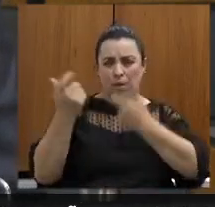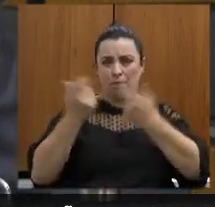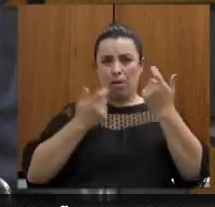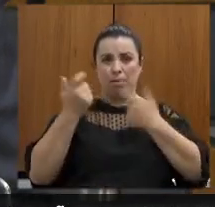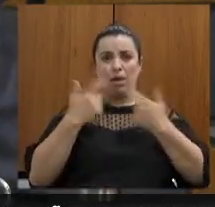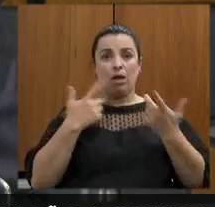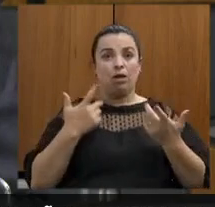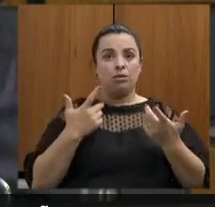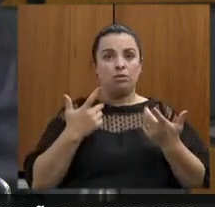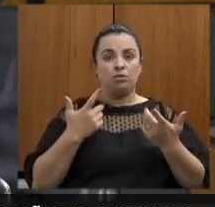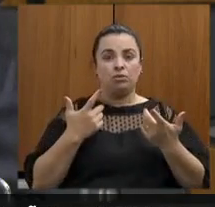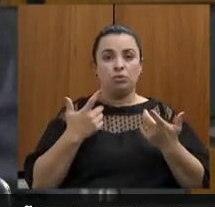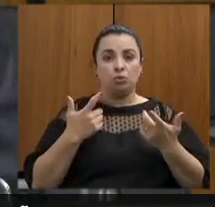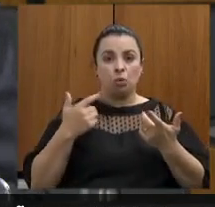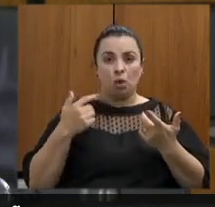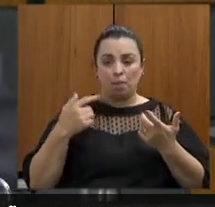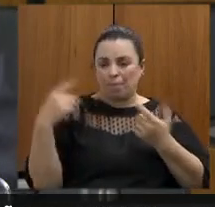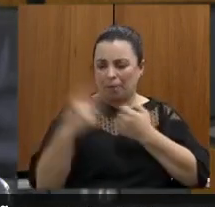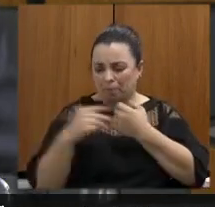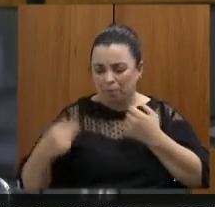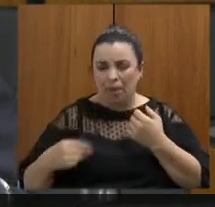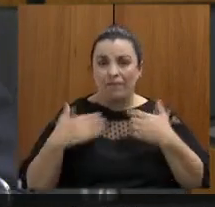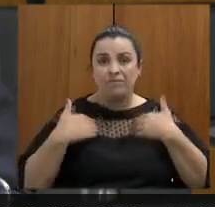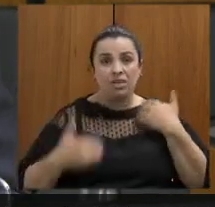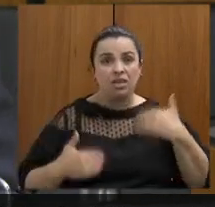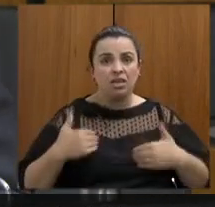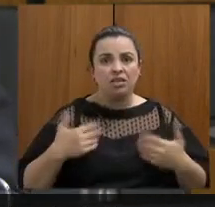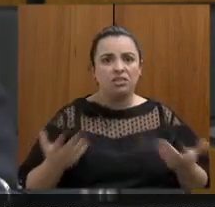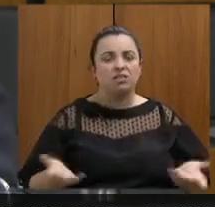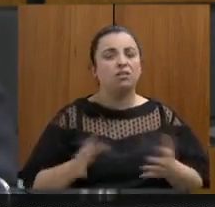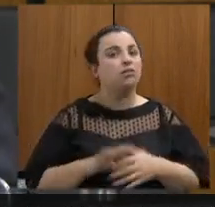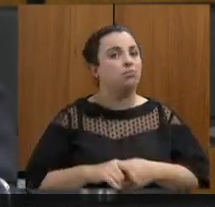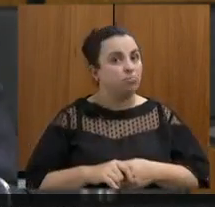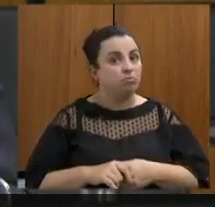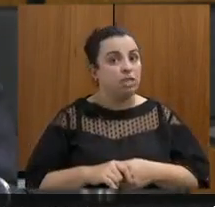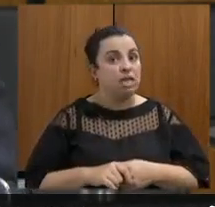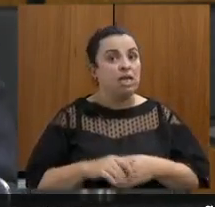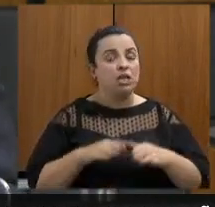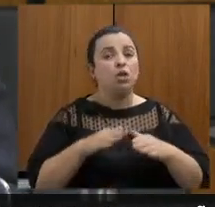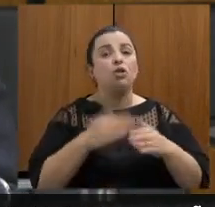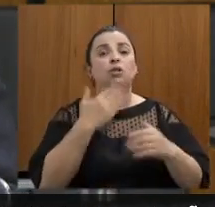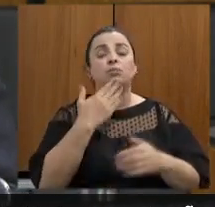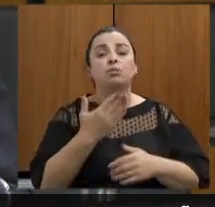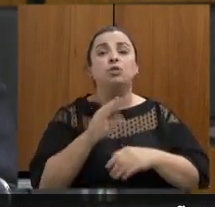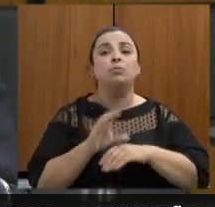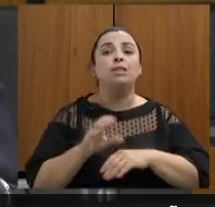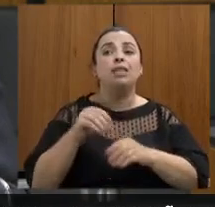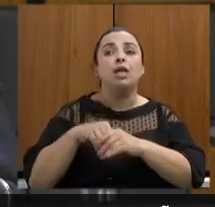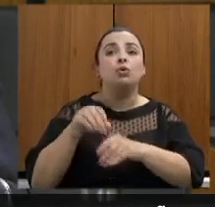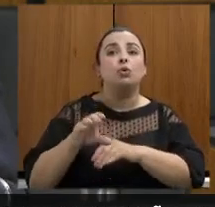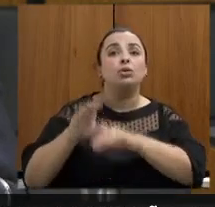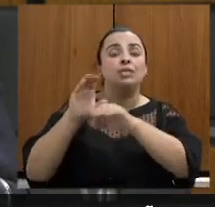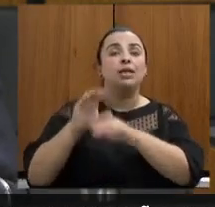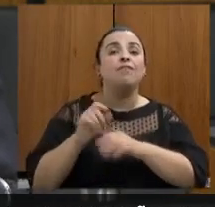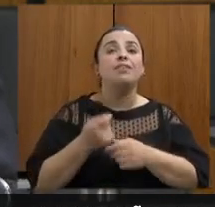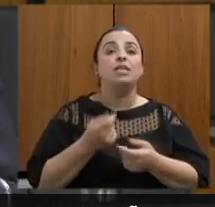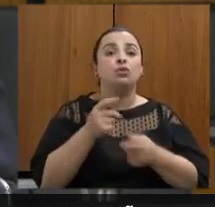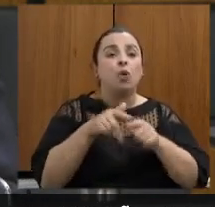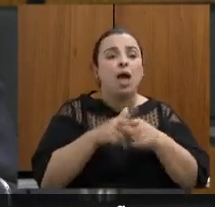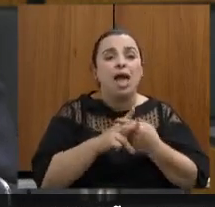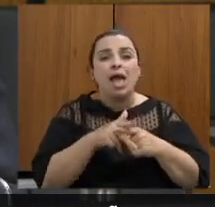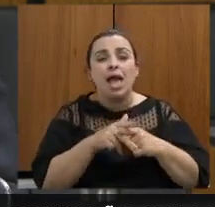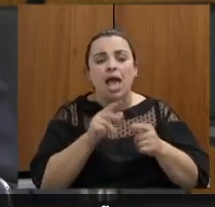física e o apelo que nós temos a para os estados que têm maioria nessa composição do Conselho processo uma revisão do valor 14.000 reais o valor